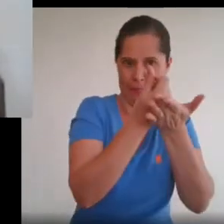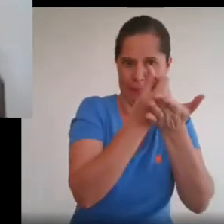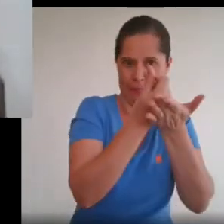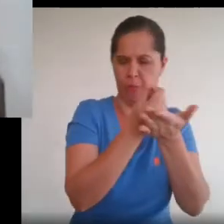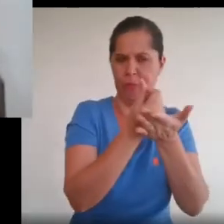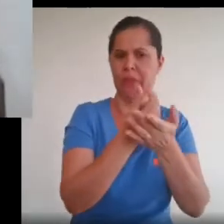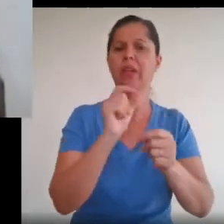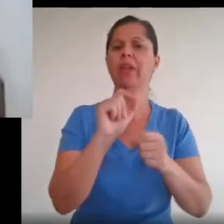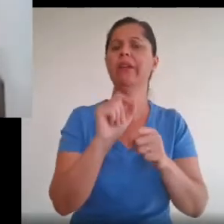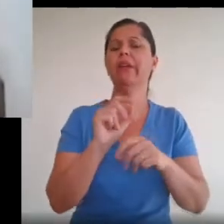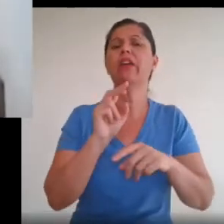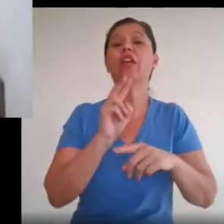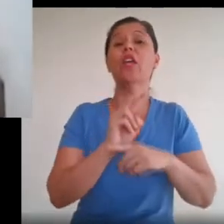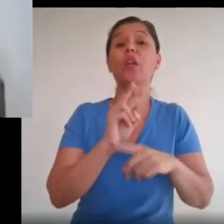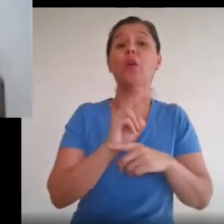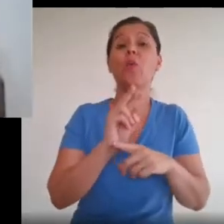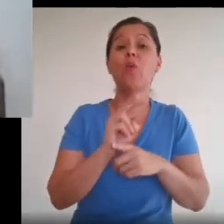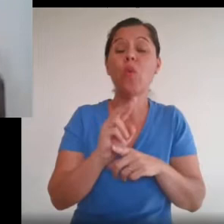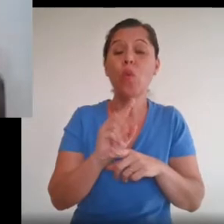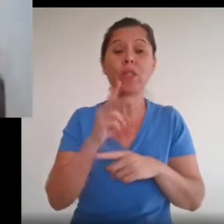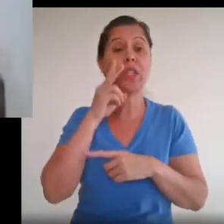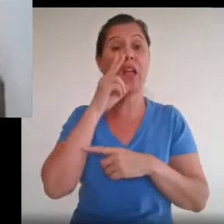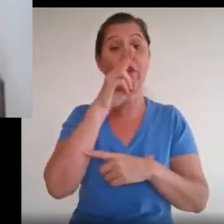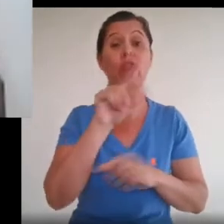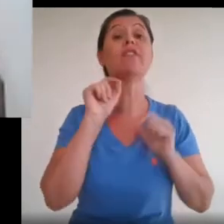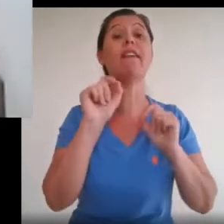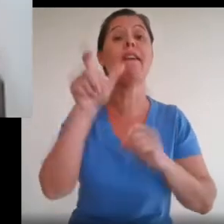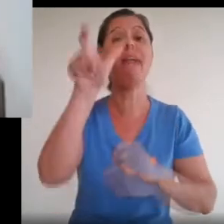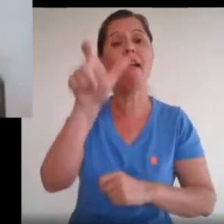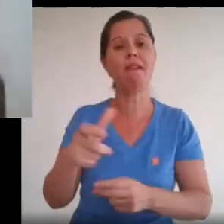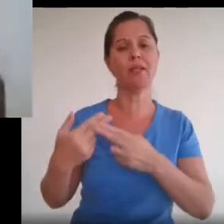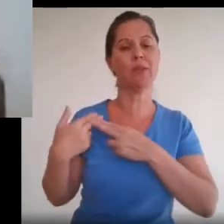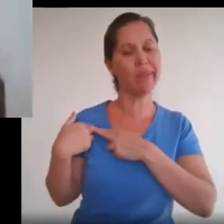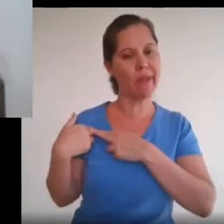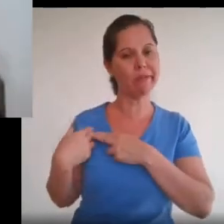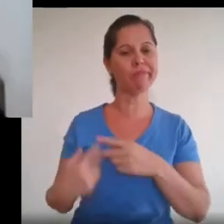quem é que cuida da força de trabalho para o outro dia? Mulheres.